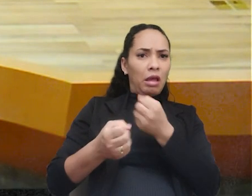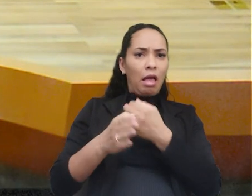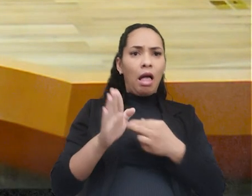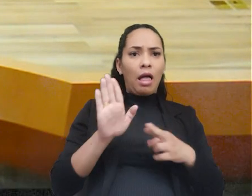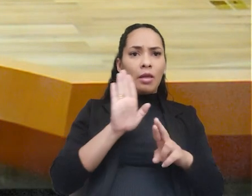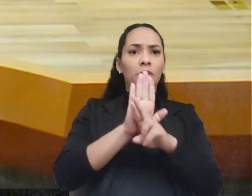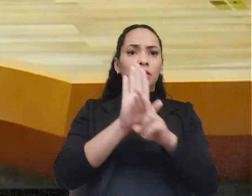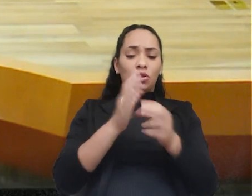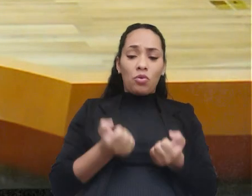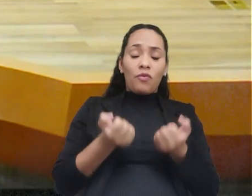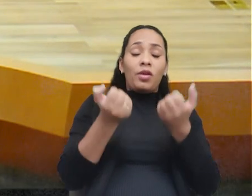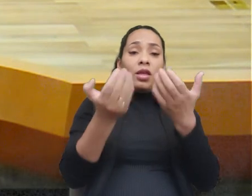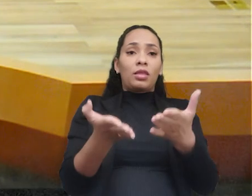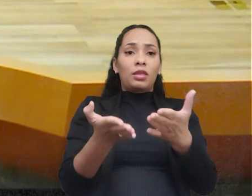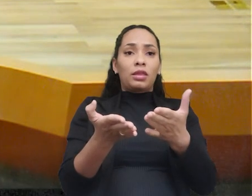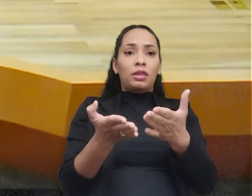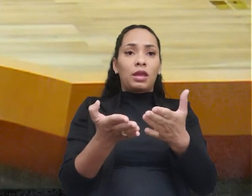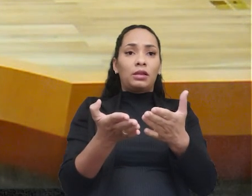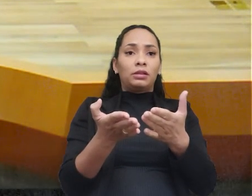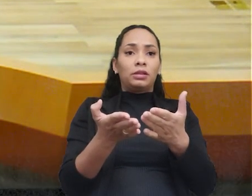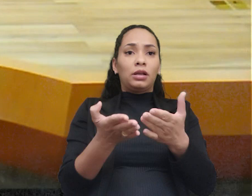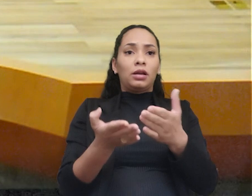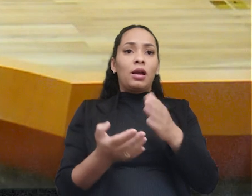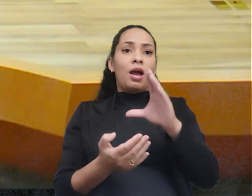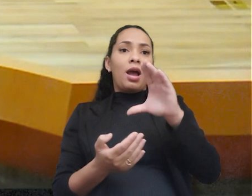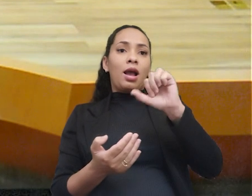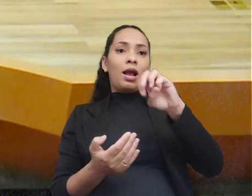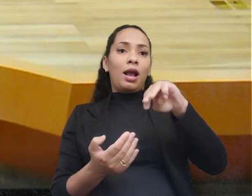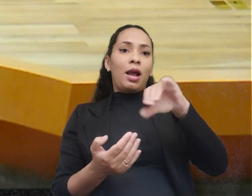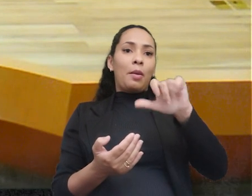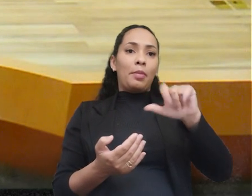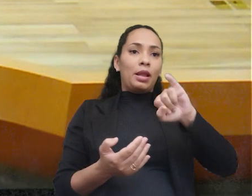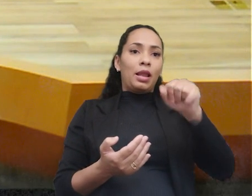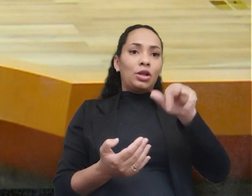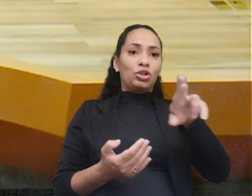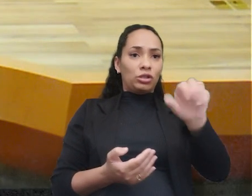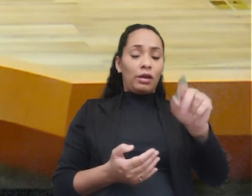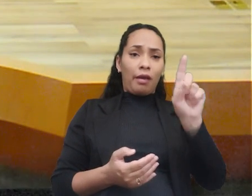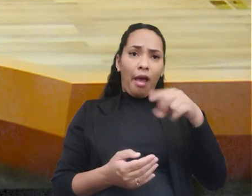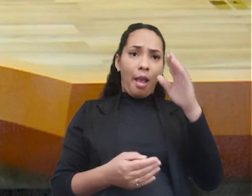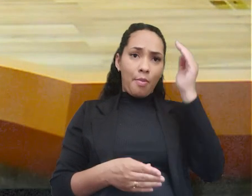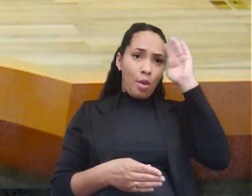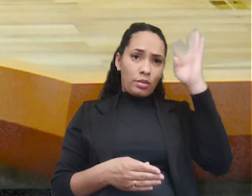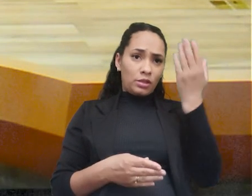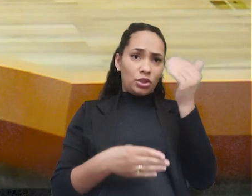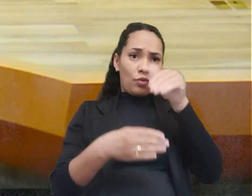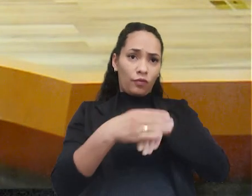representação ofertada em face de Camila Jara. É como voto, senhor presidente.